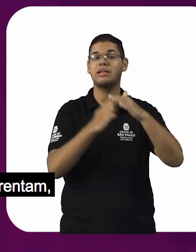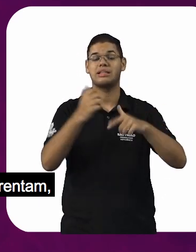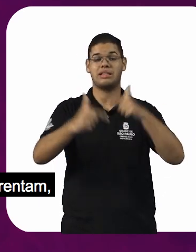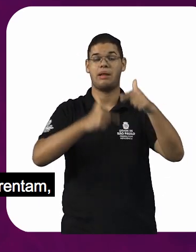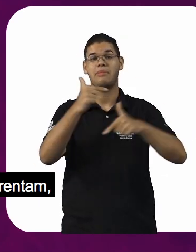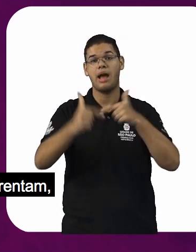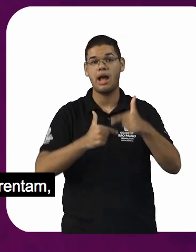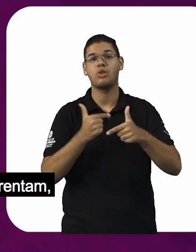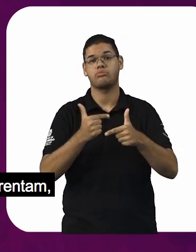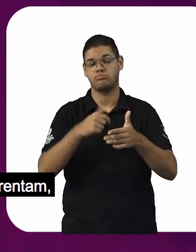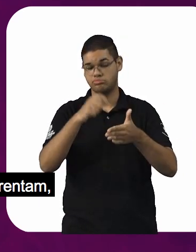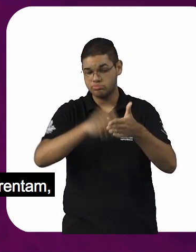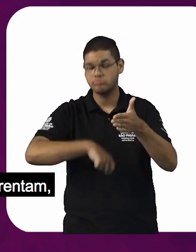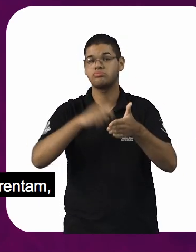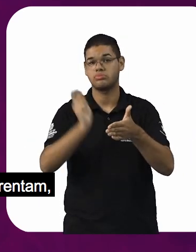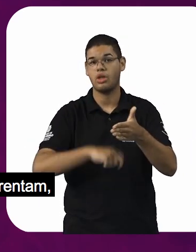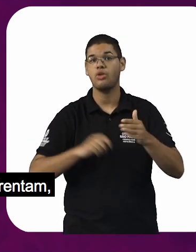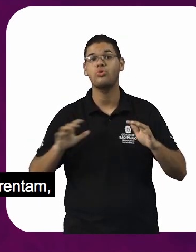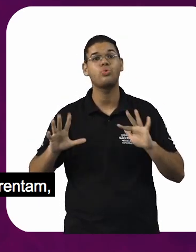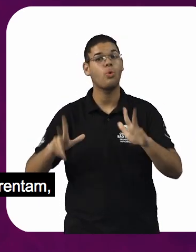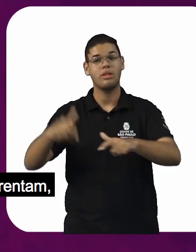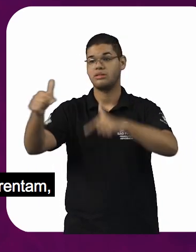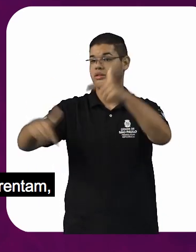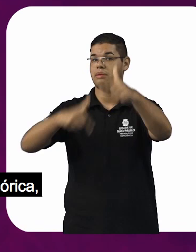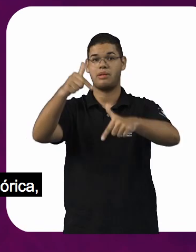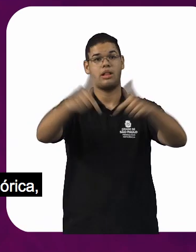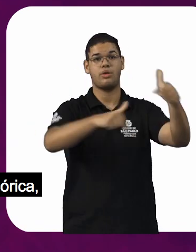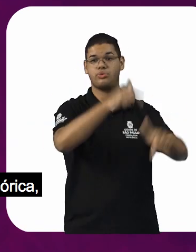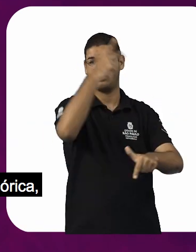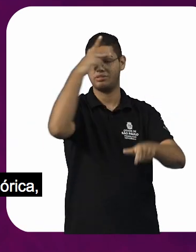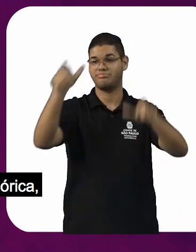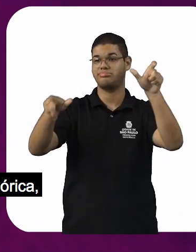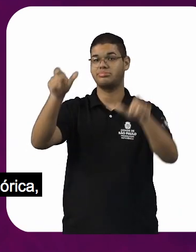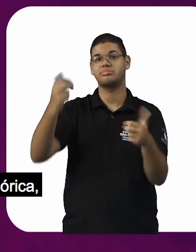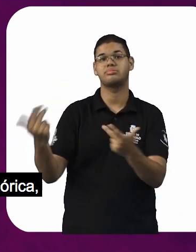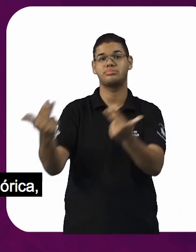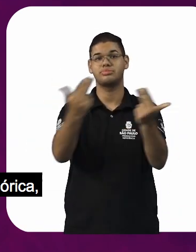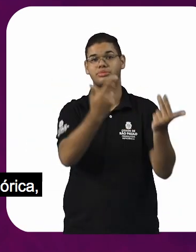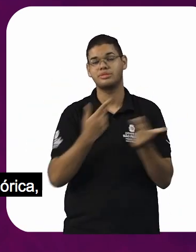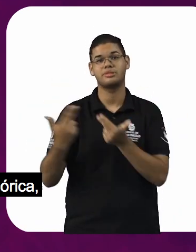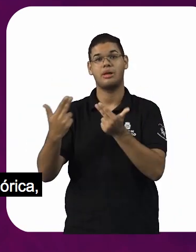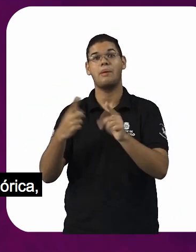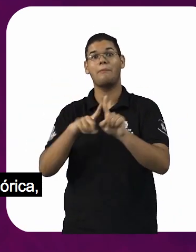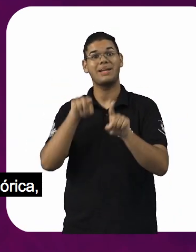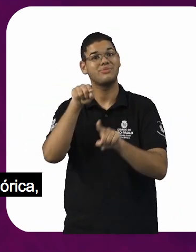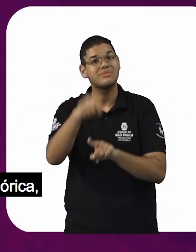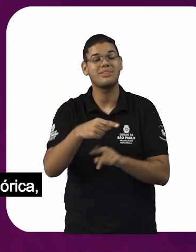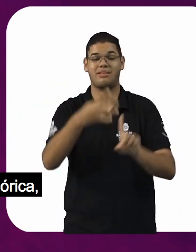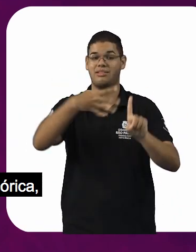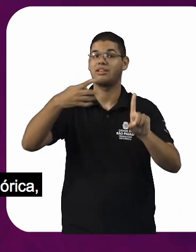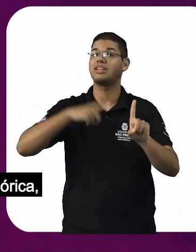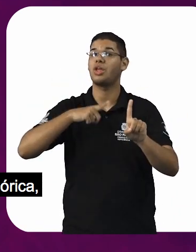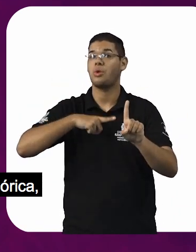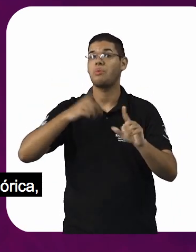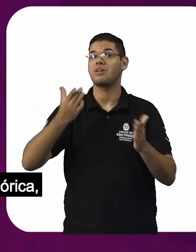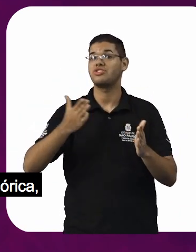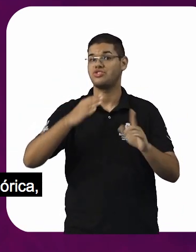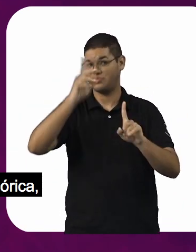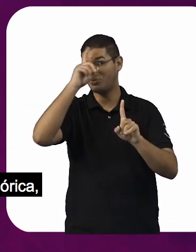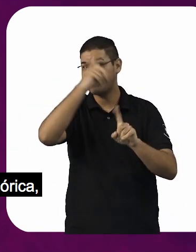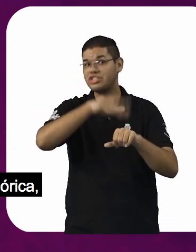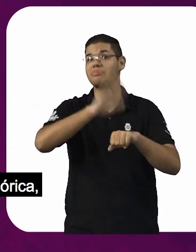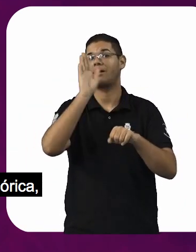que trabalhadores e trabalhadoras em geral enfrentam, mas você tem uma dificuldade a mais. No meu caso, a gayfobia,